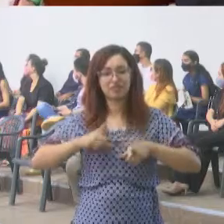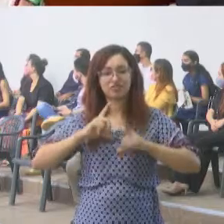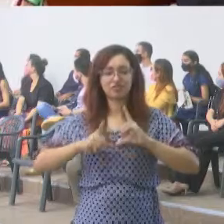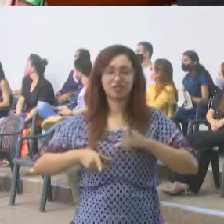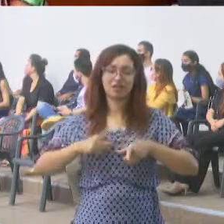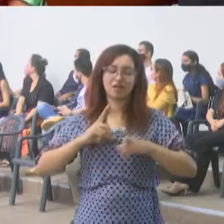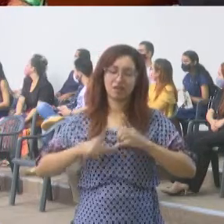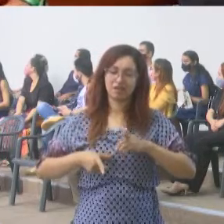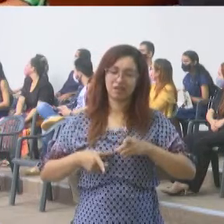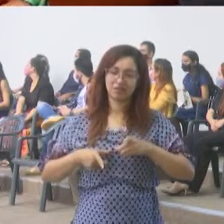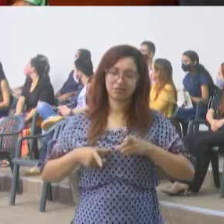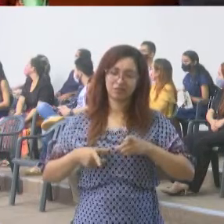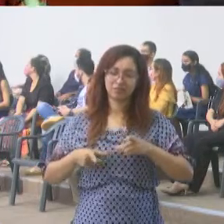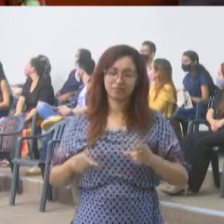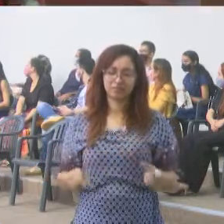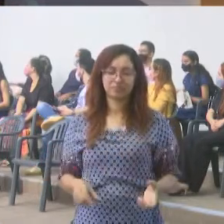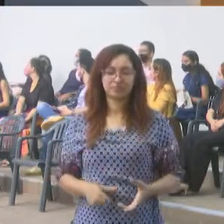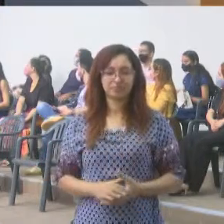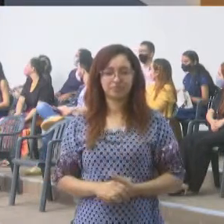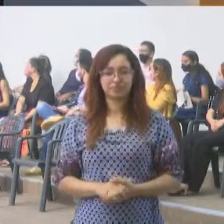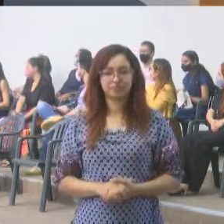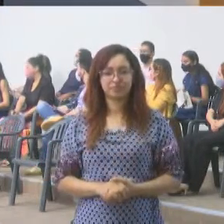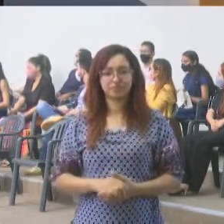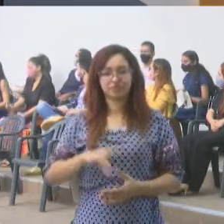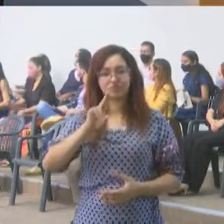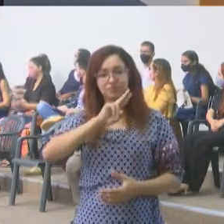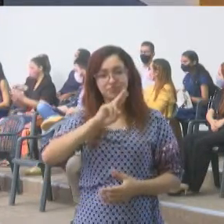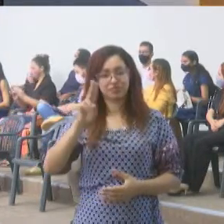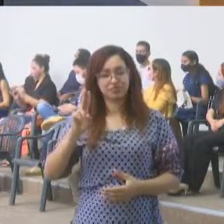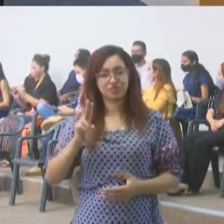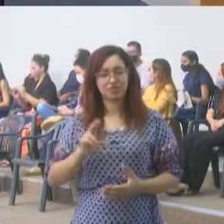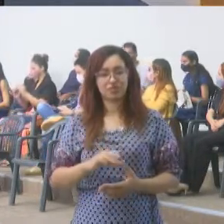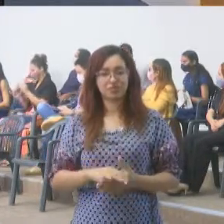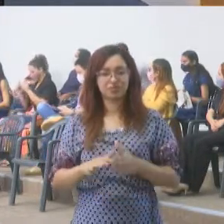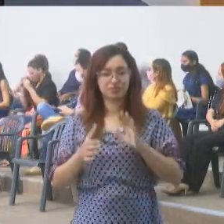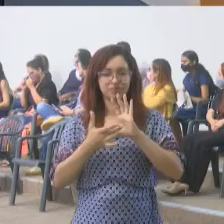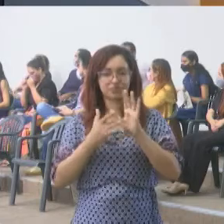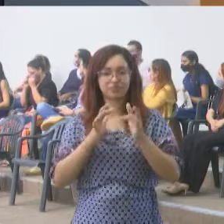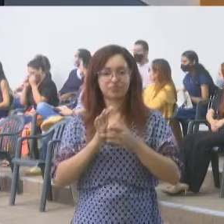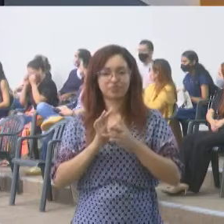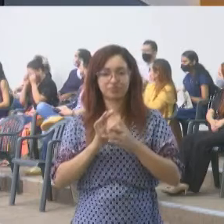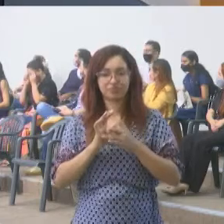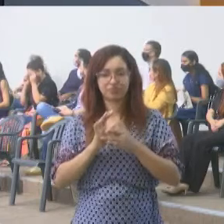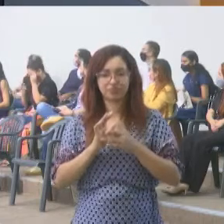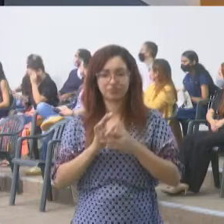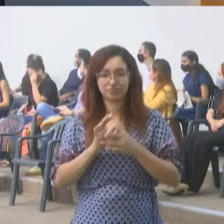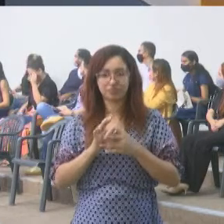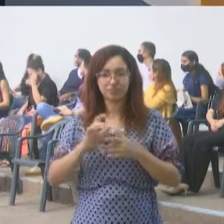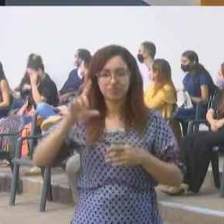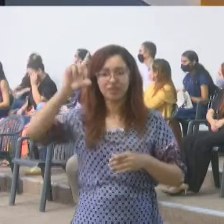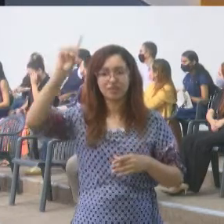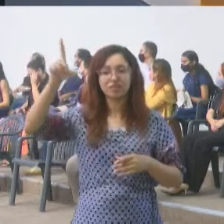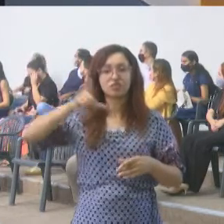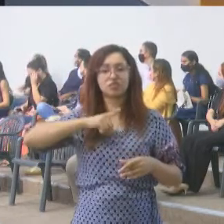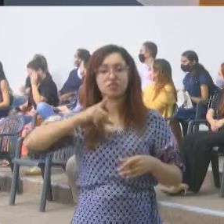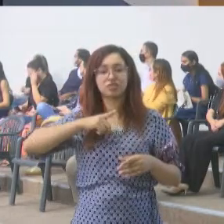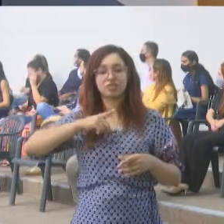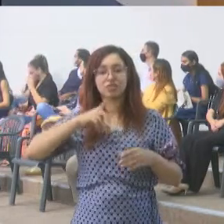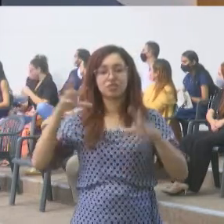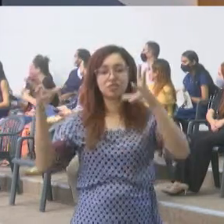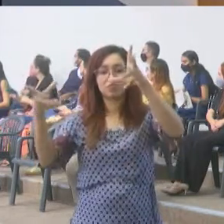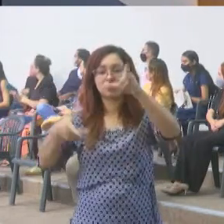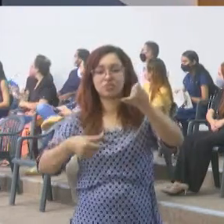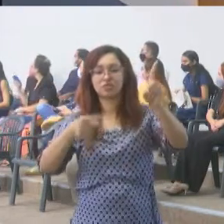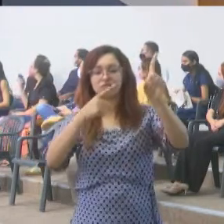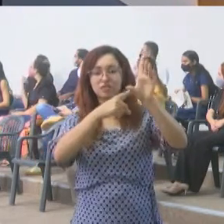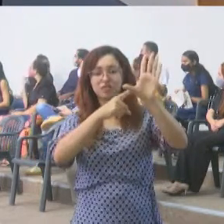seja afamado em Israel o nome deste. E a nossa verdade prática, ela diz: Deus tem o mundo em suas mãos